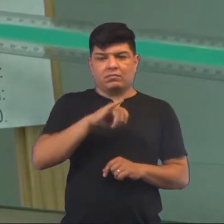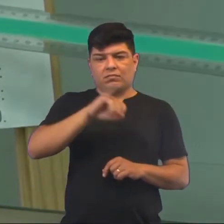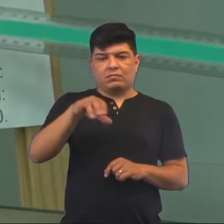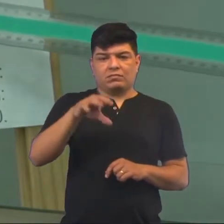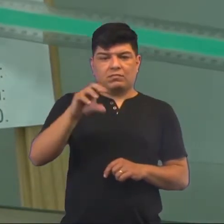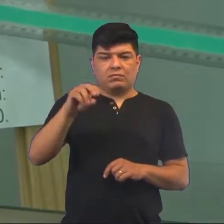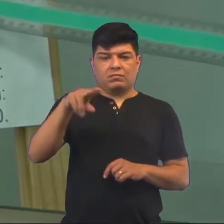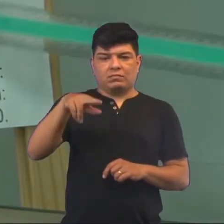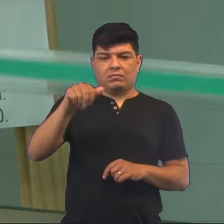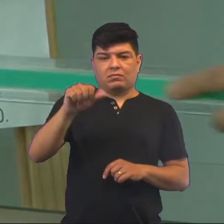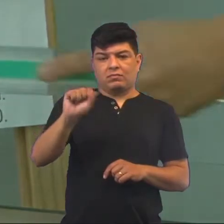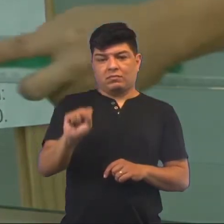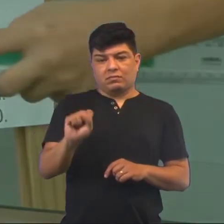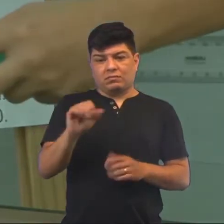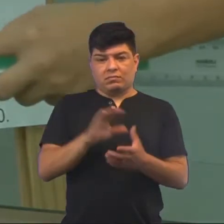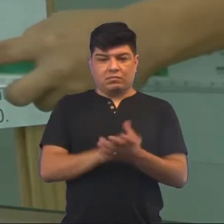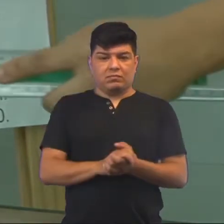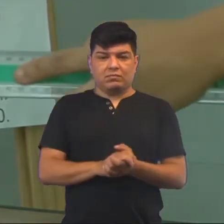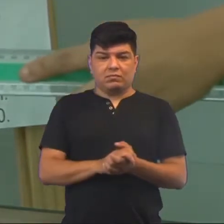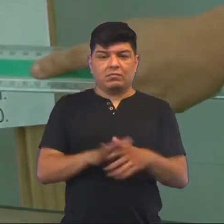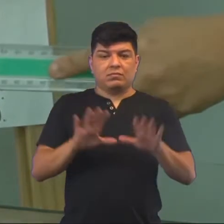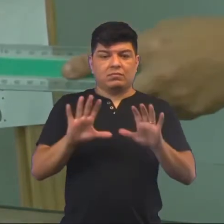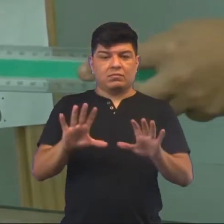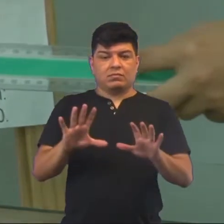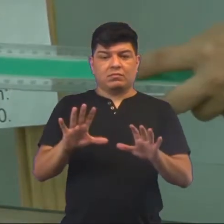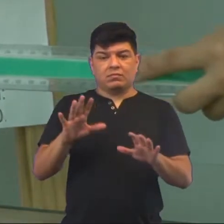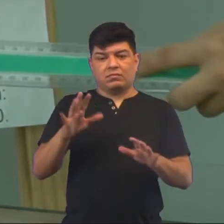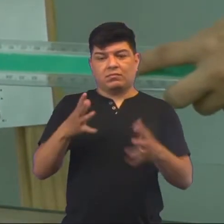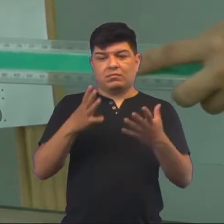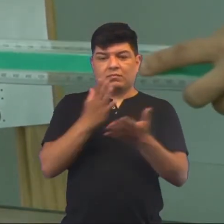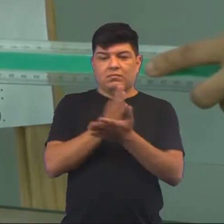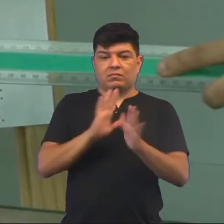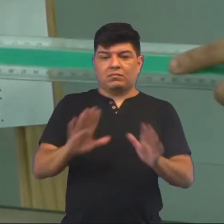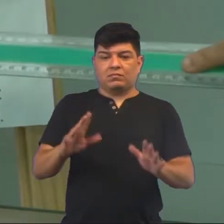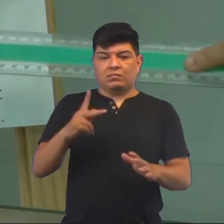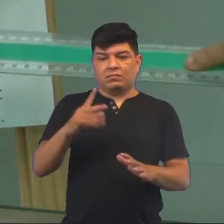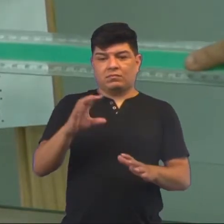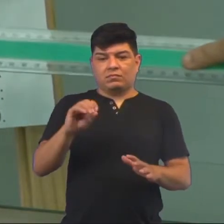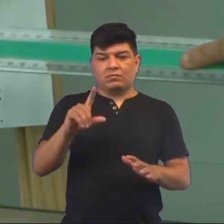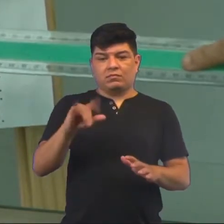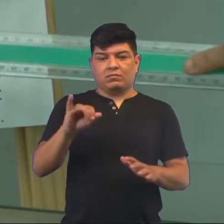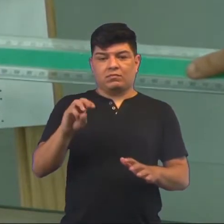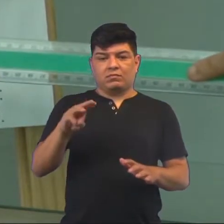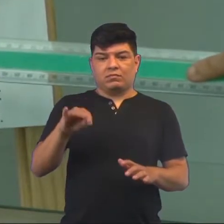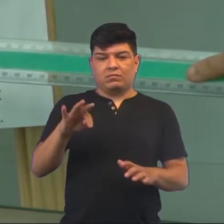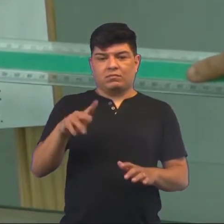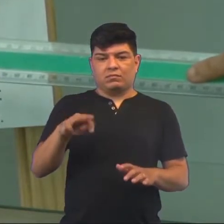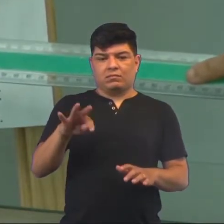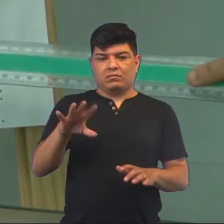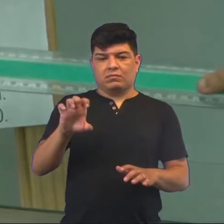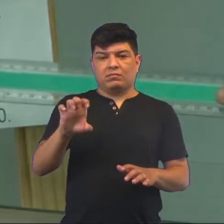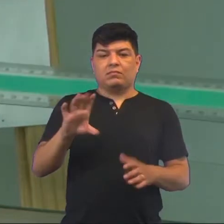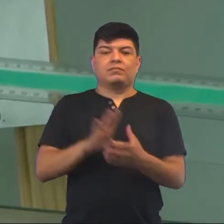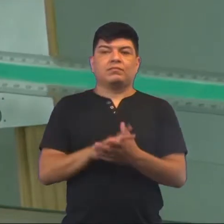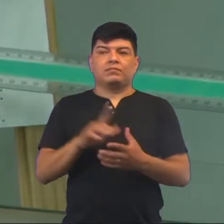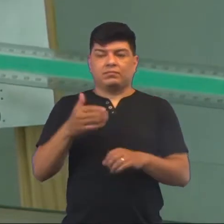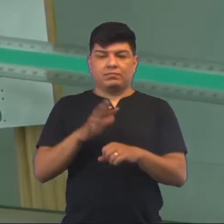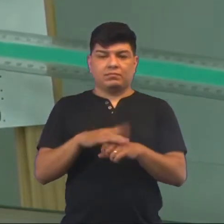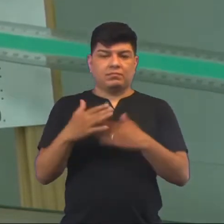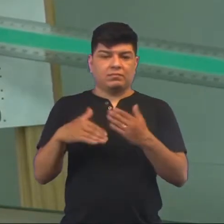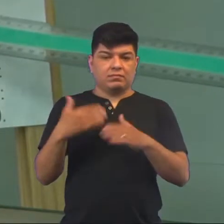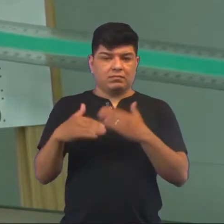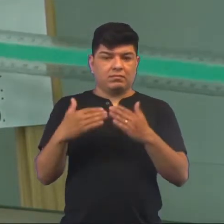Salk também criou uma vacina que praticamente erradicou a poliomielite, também outra doença aí, ó.